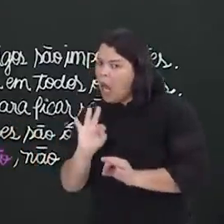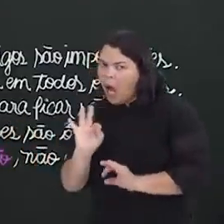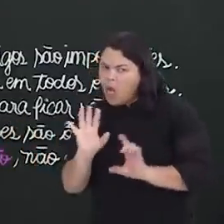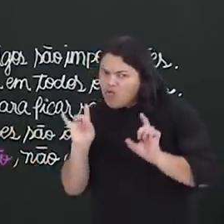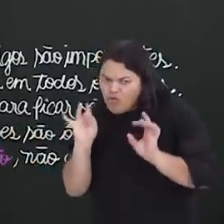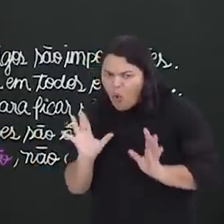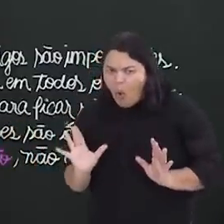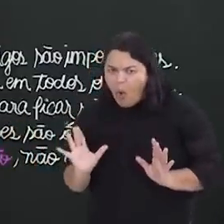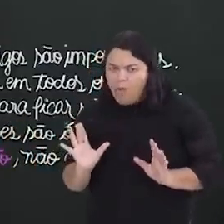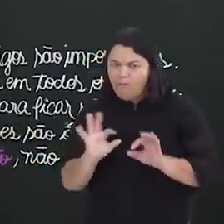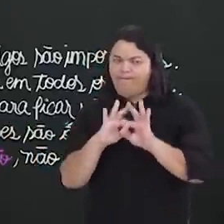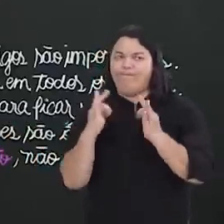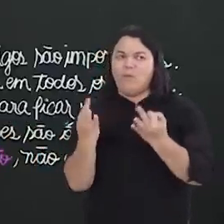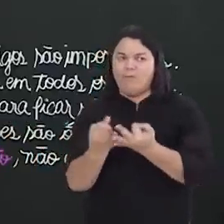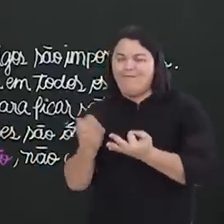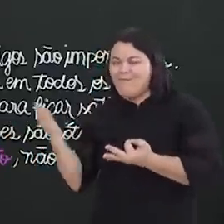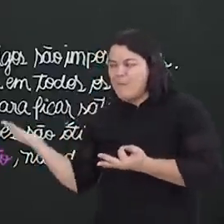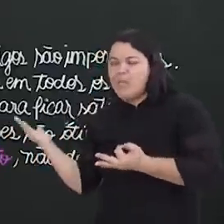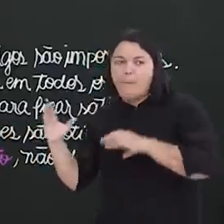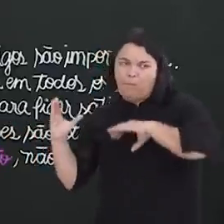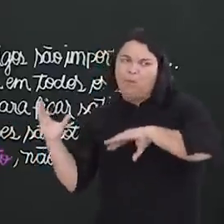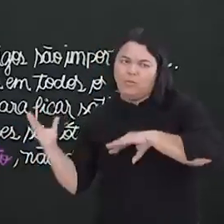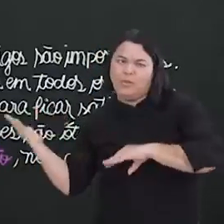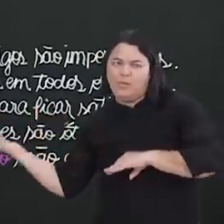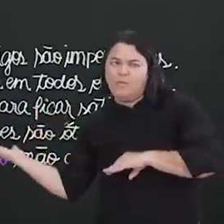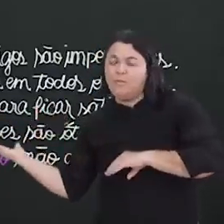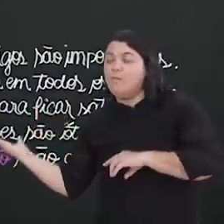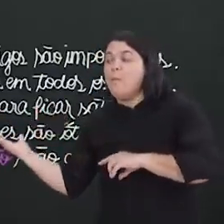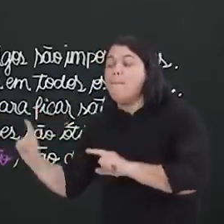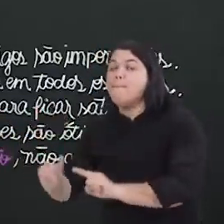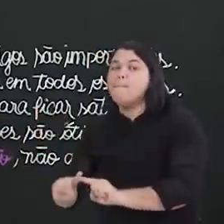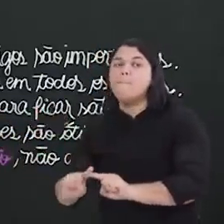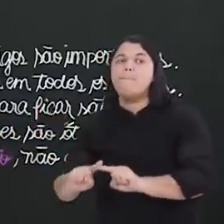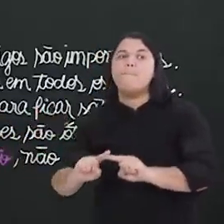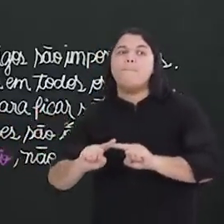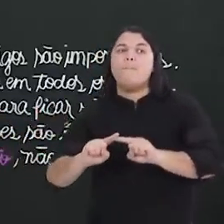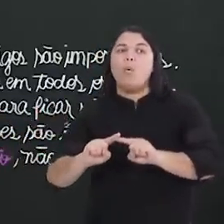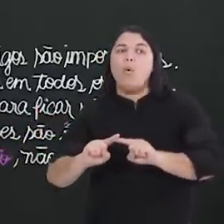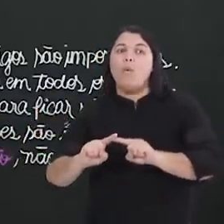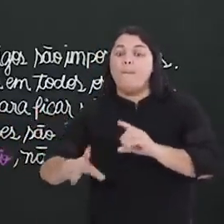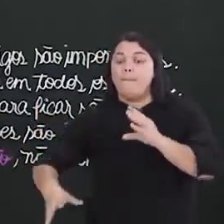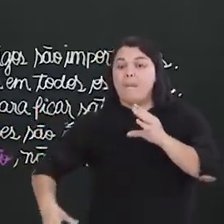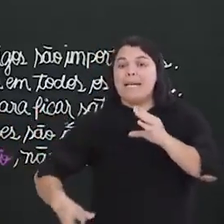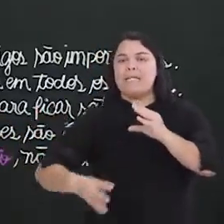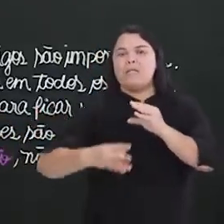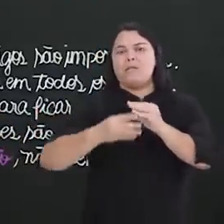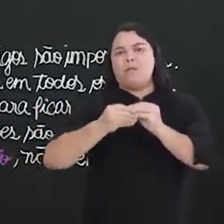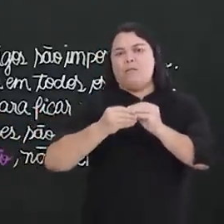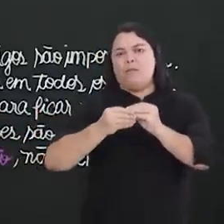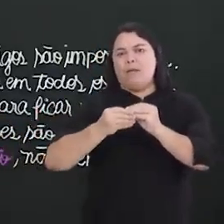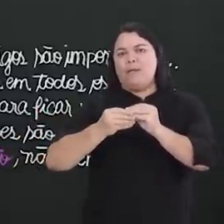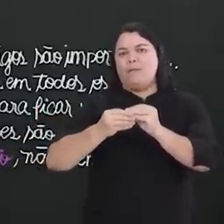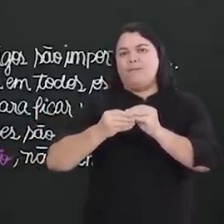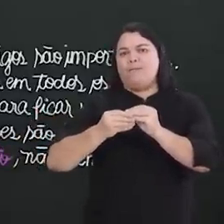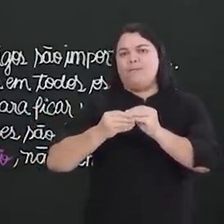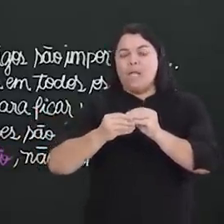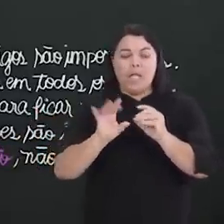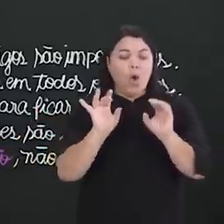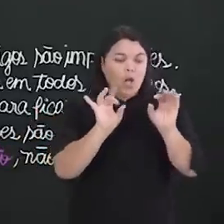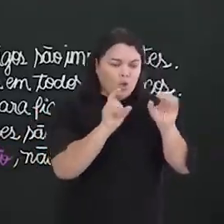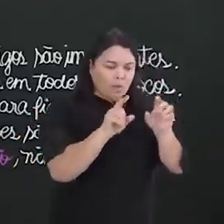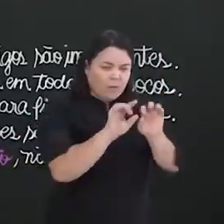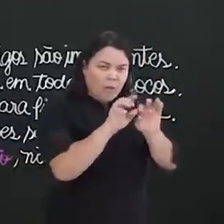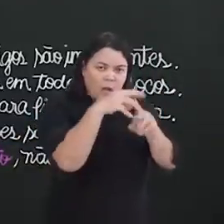não só, como também, essa construção tem valor aditivo. Para você não achar que o aditivo é só